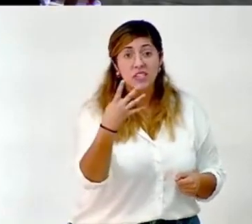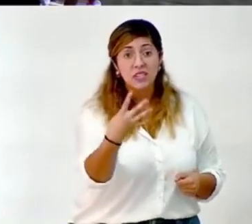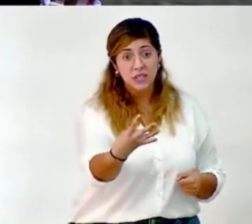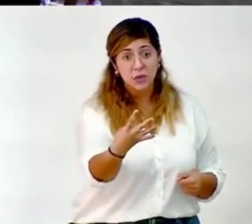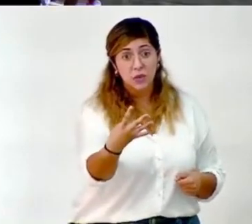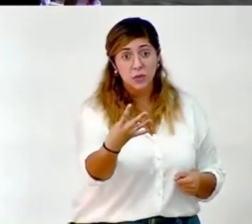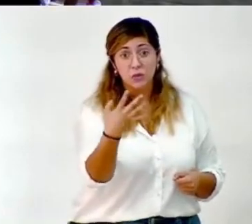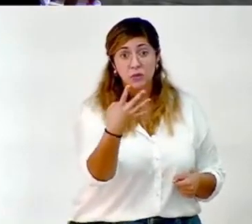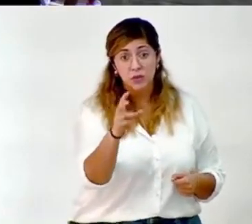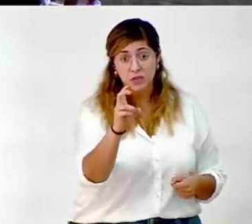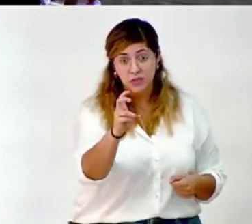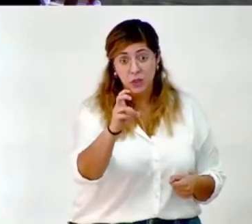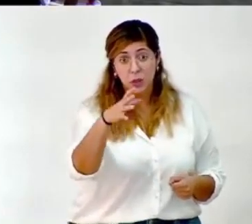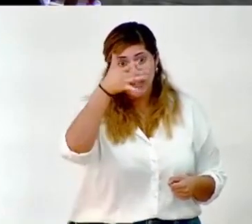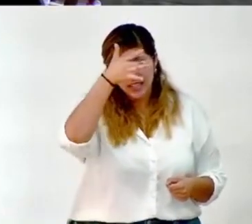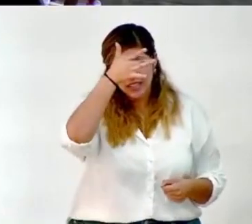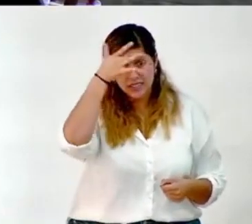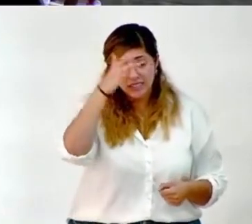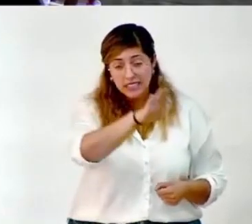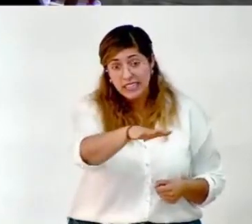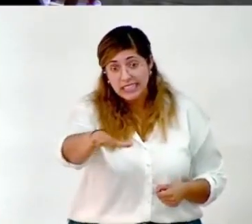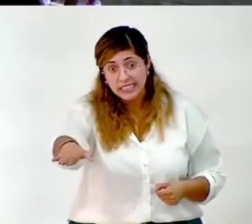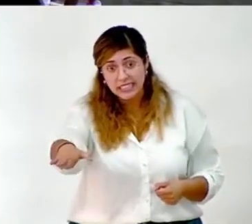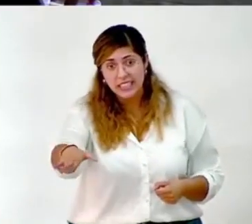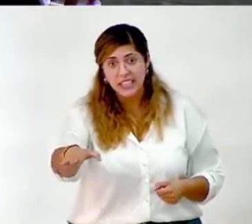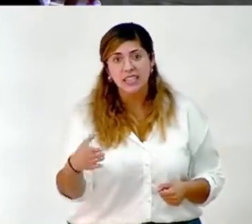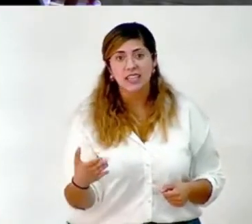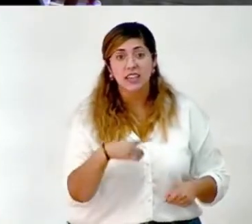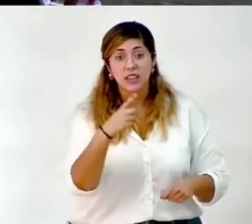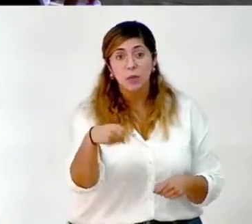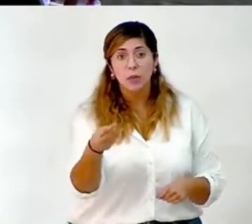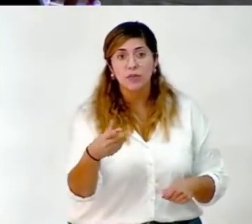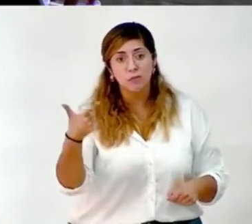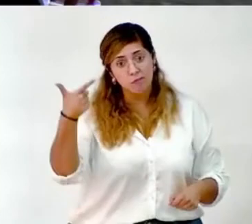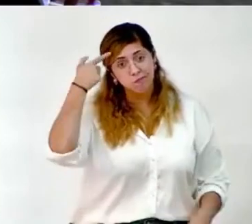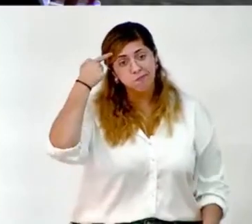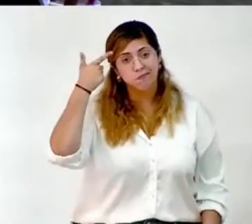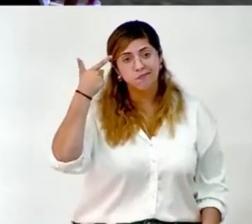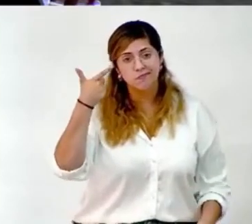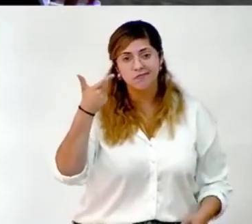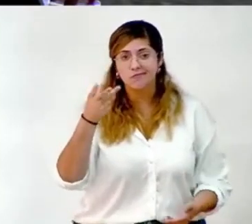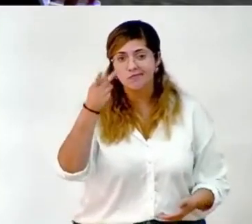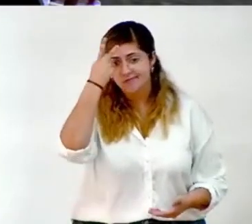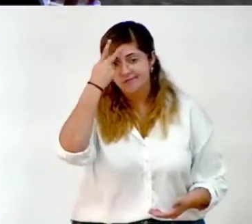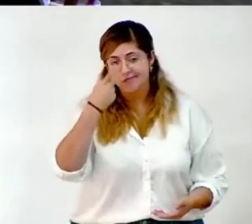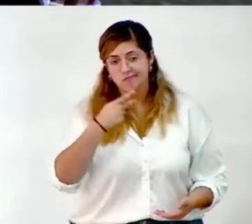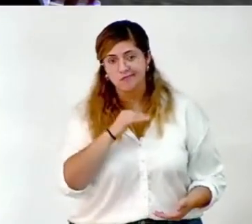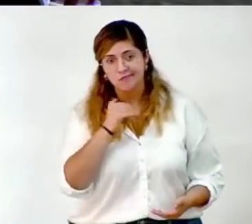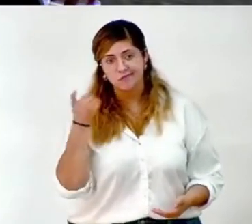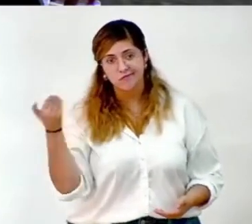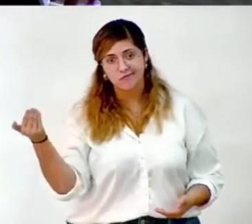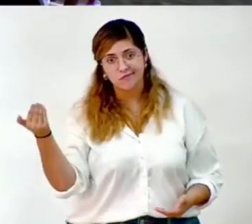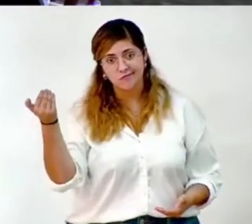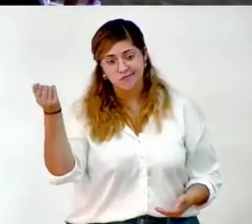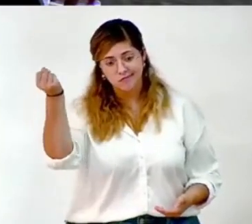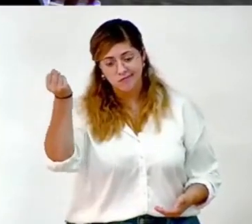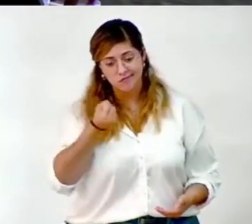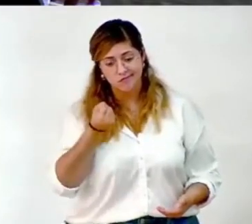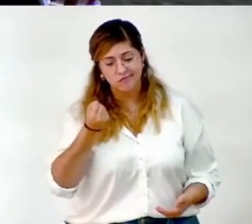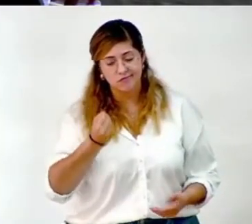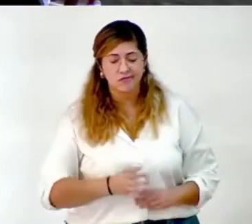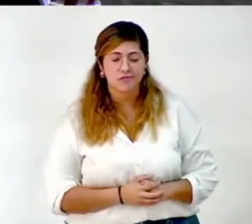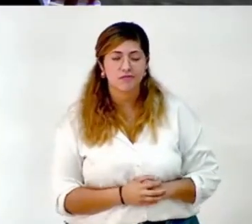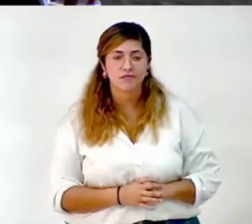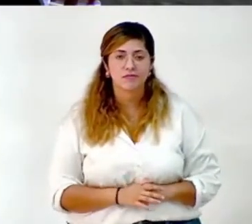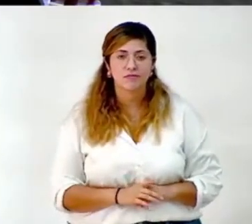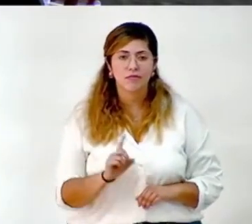seguinte, o líder daquela comunidade vai ao encontro da casa da família de Charles,